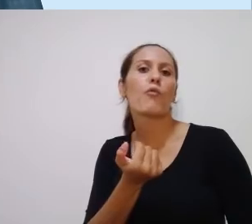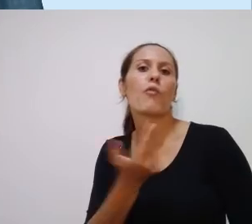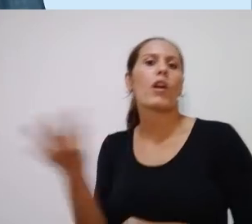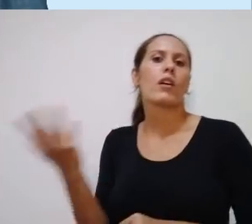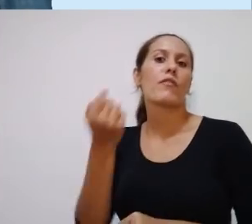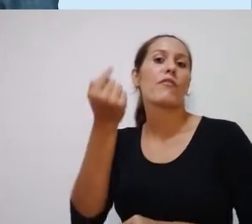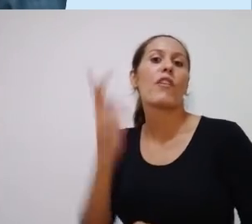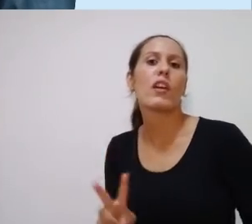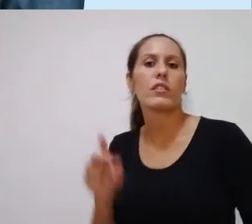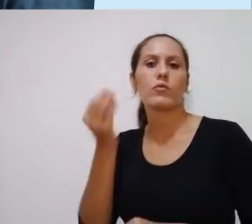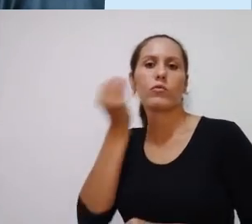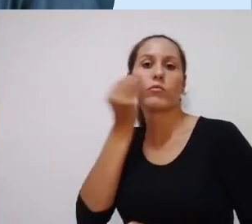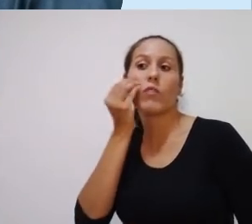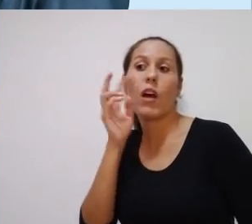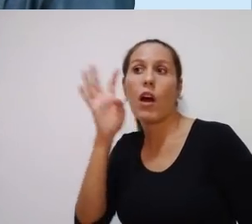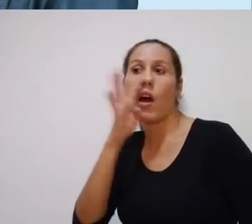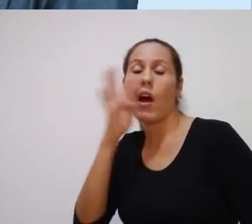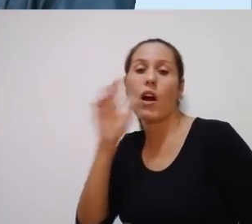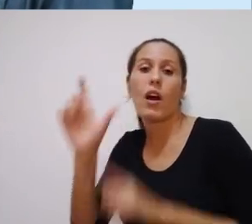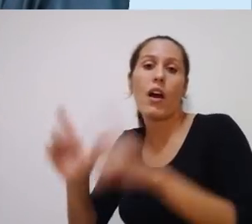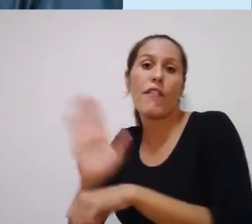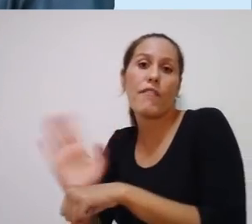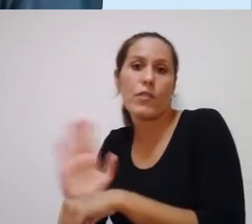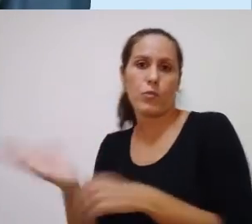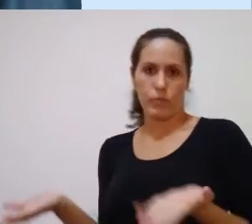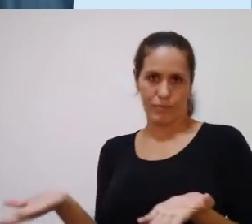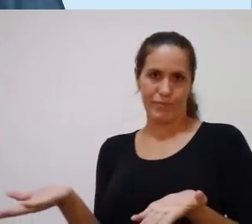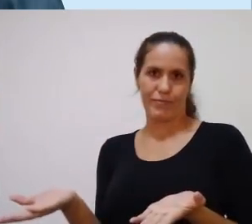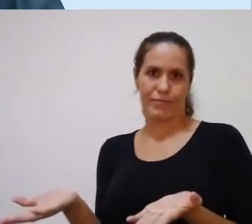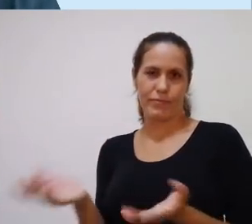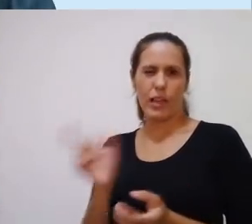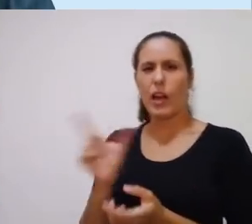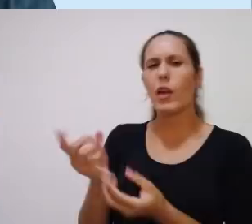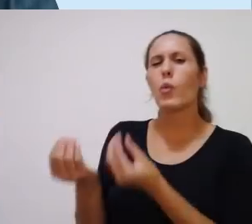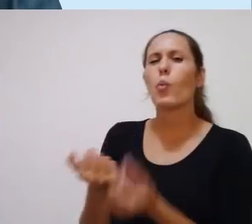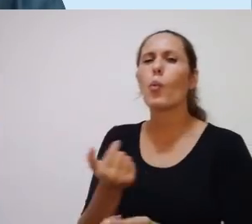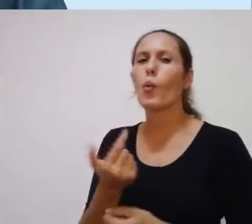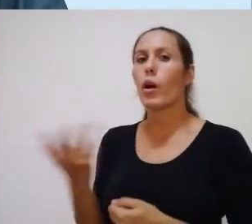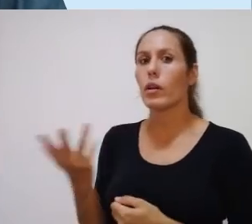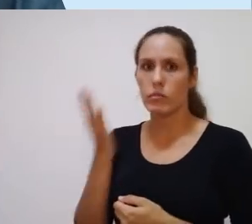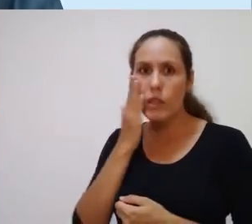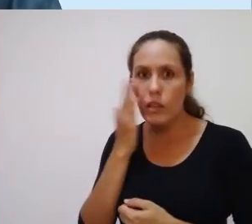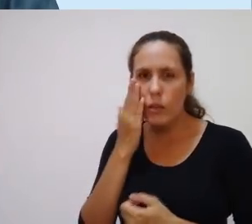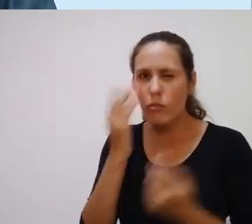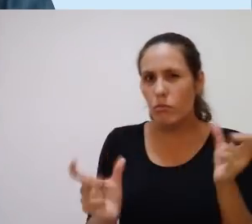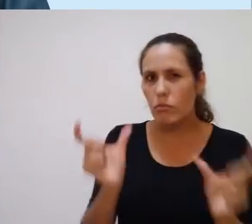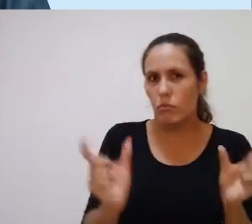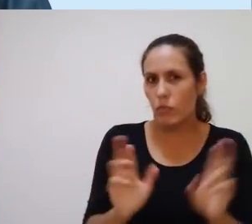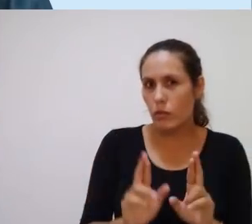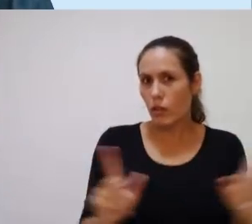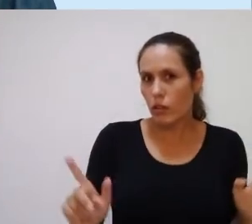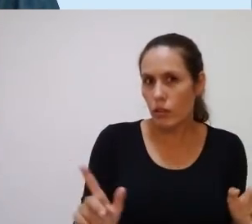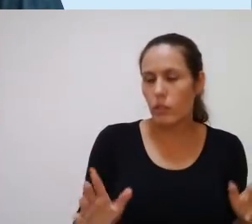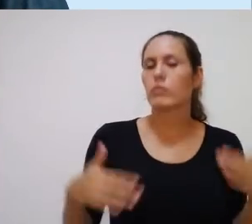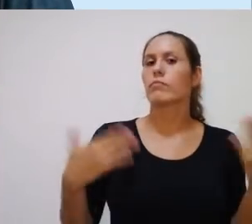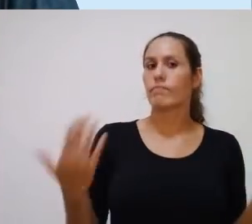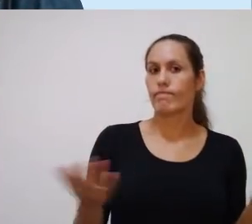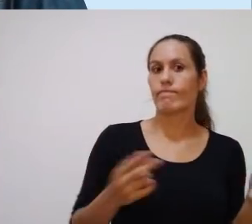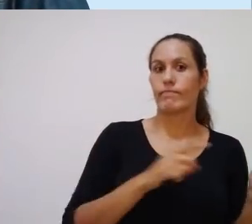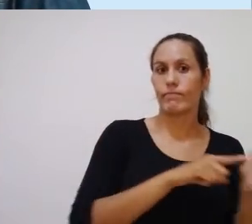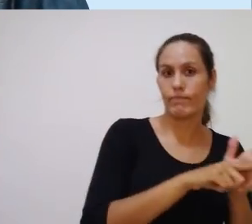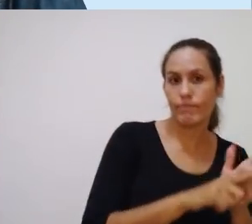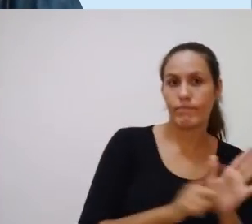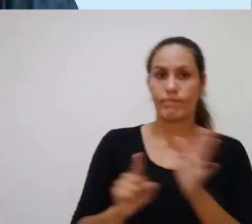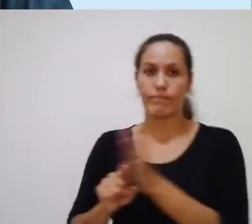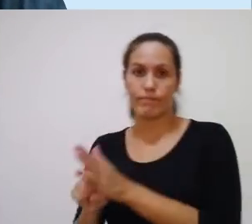número, e esse número pode ser representado em uma estatística. Exatamente. Não é verdade? Então, observe também que uma pesquisa quanto à abordagem, ela pode ser